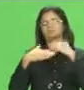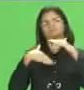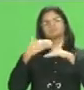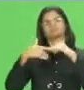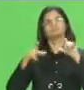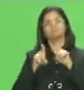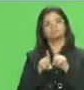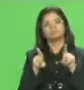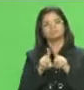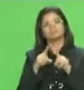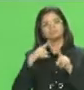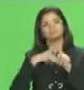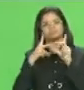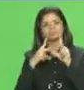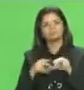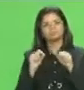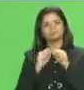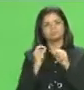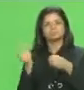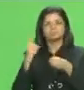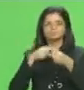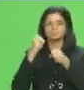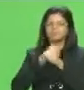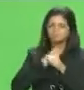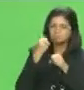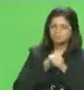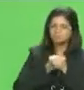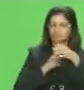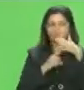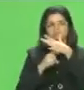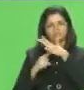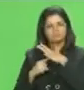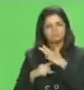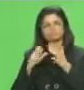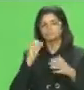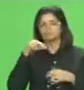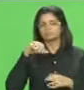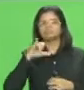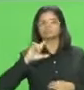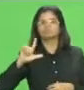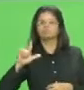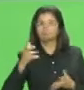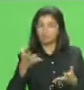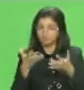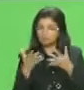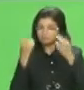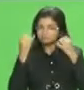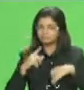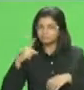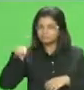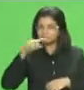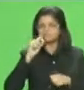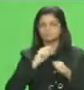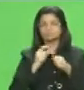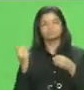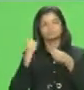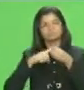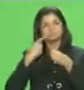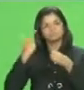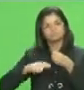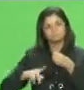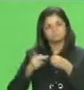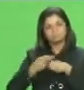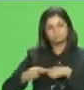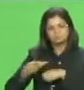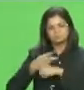também, tal qual reconstruir a Feira do Cruzeiro do Anil, eu quero dizer que nós iremos buscar reformar as feiras